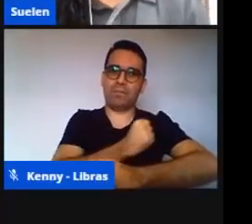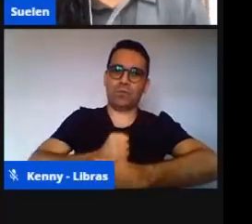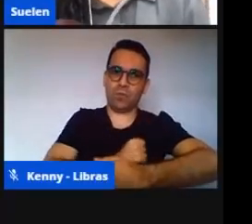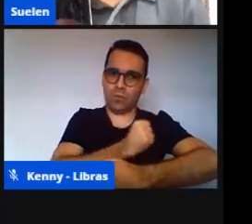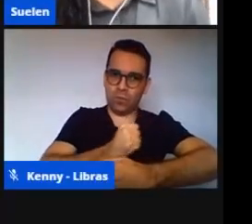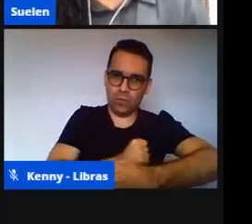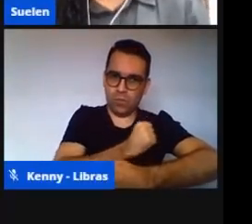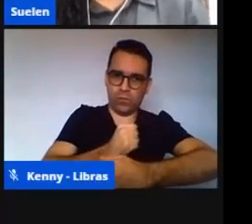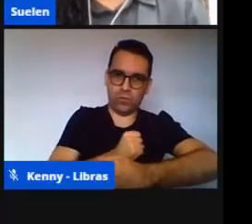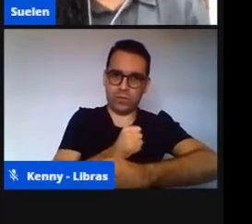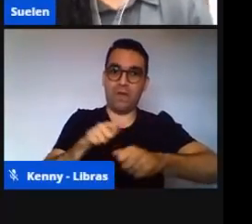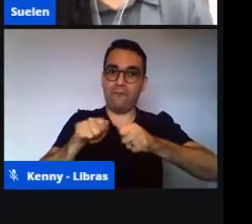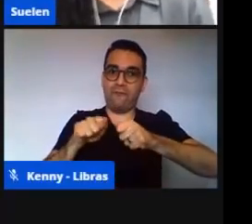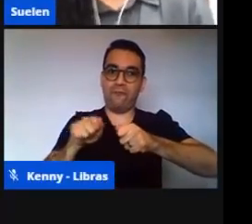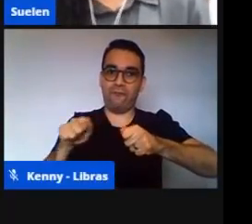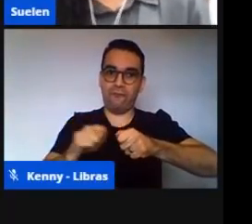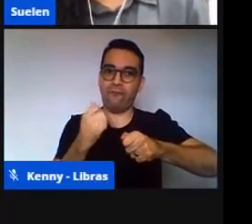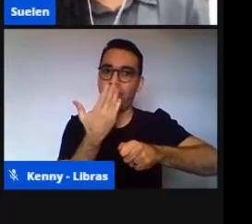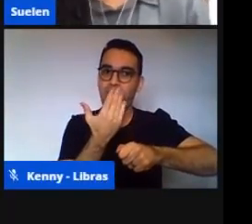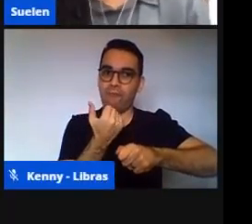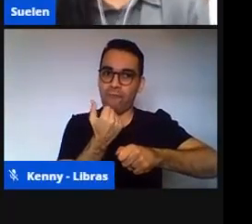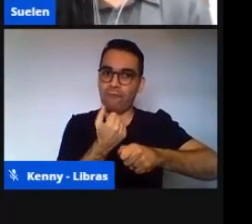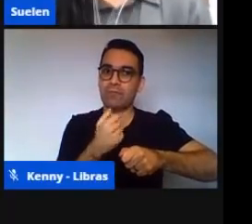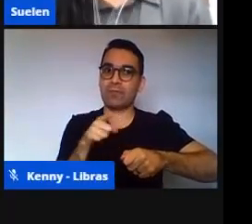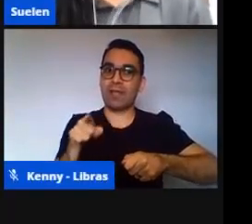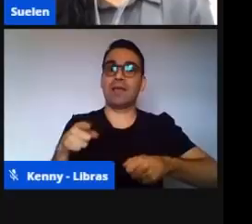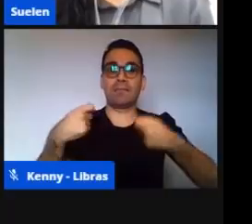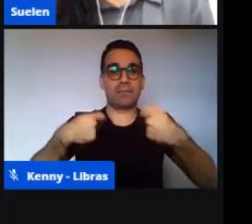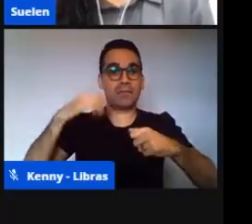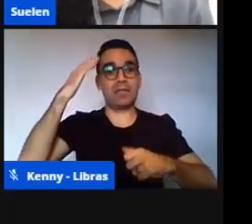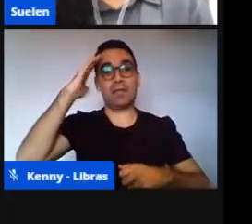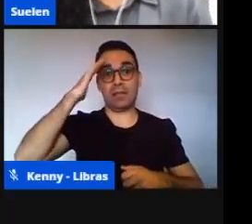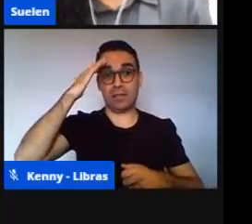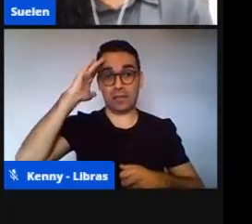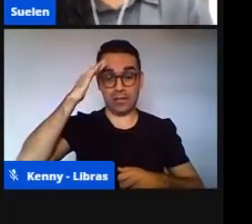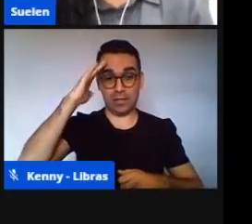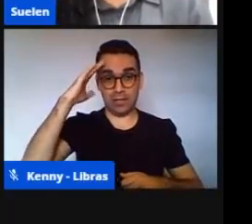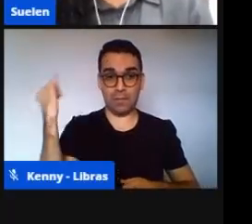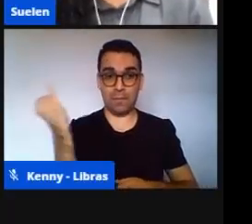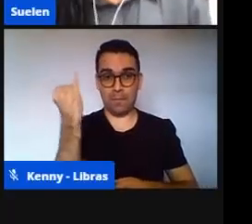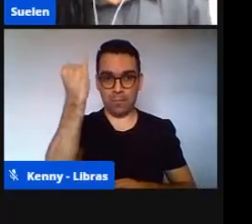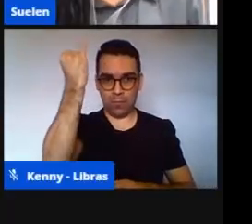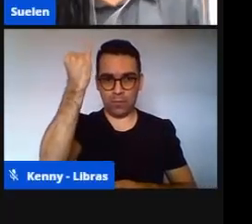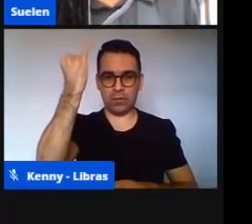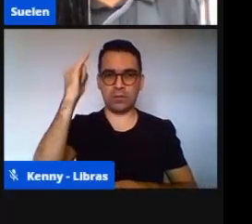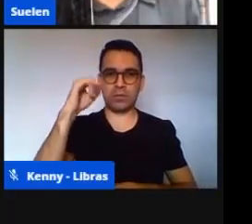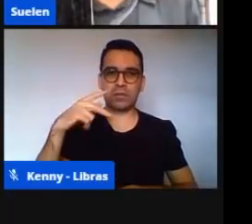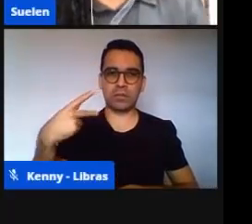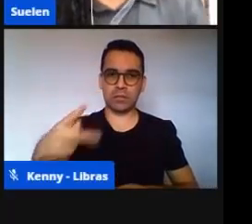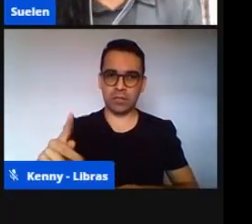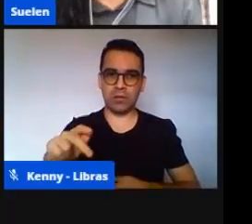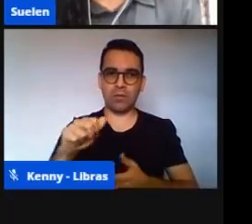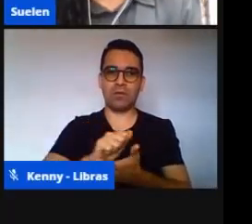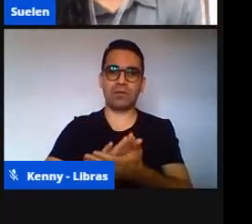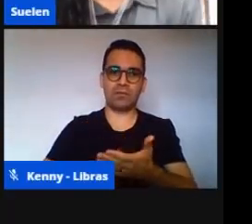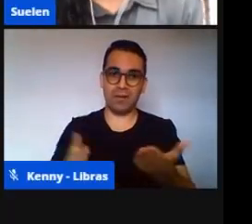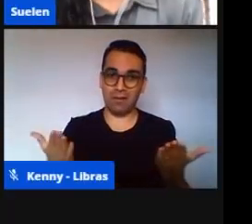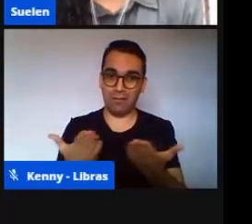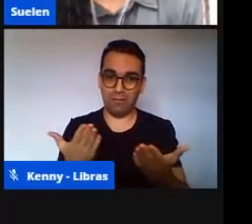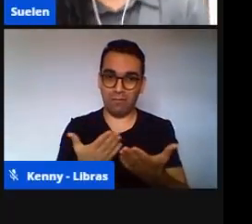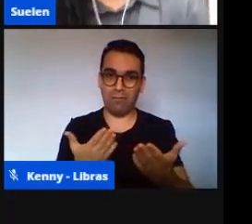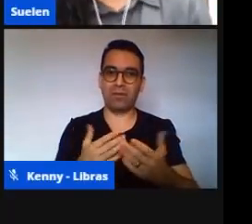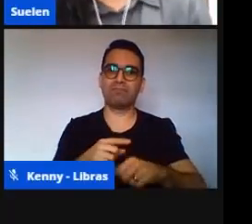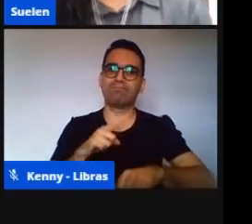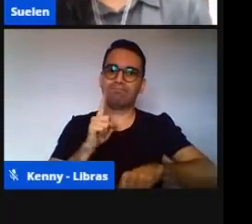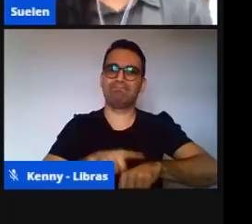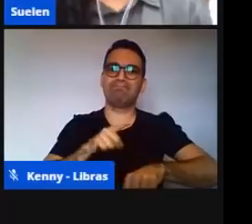que compreender qual que é a importância das suas atividades, principalmente nesse momento que a gente está passando